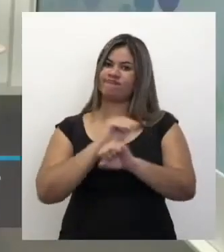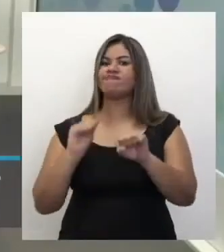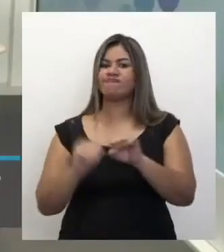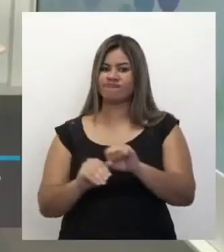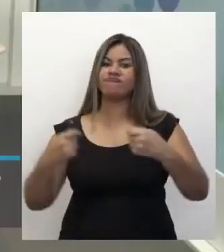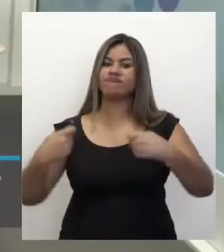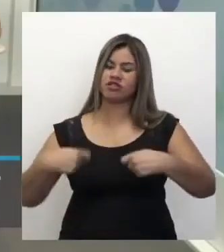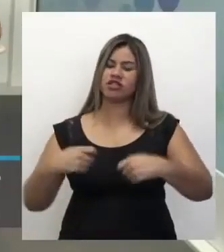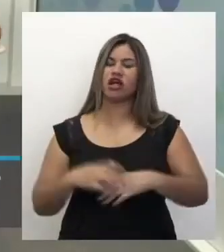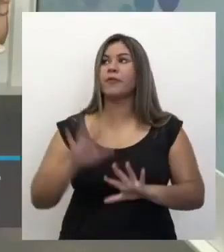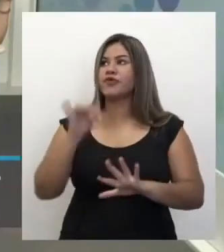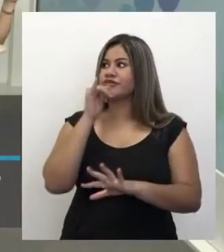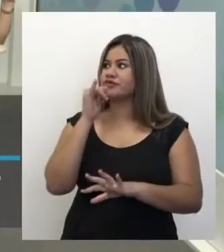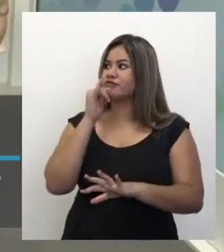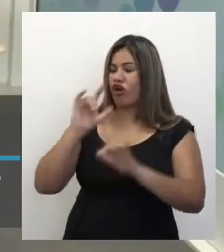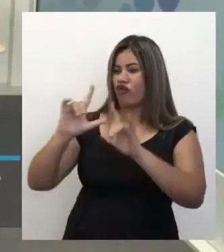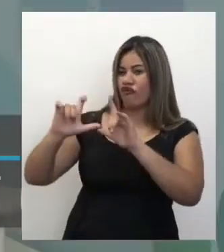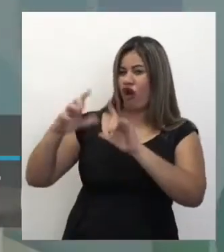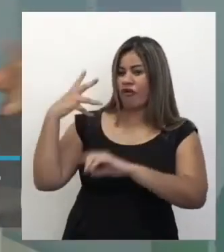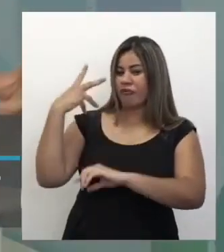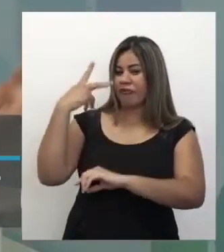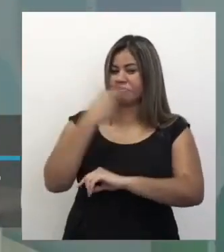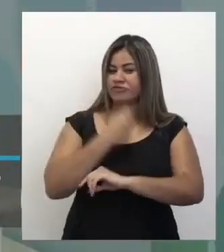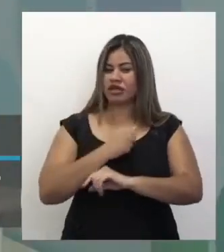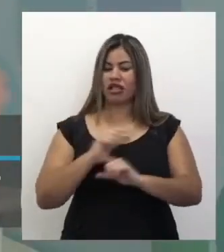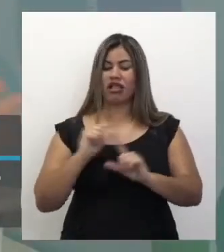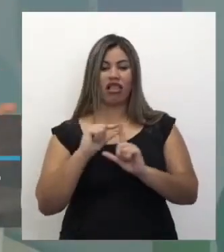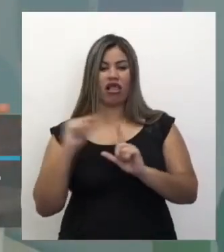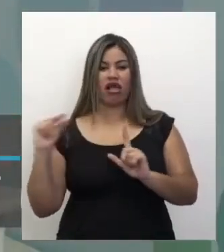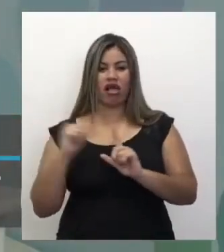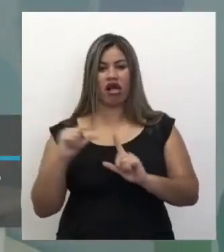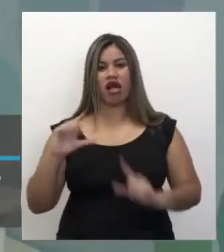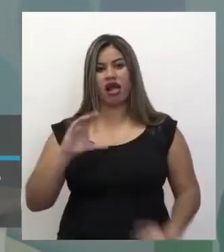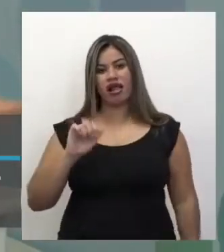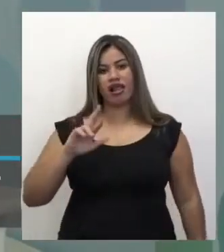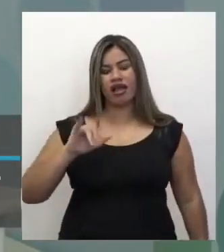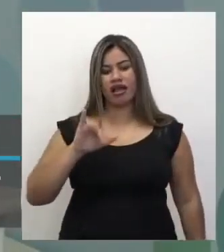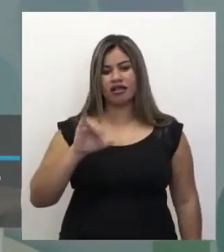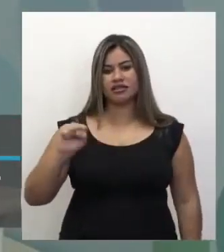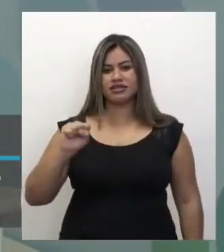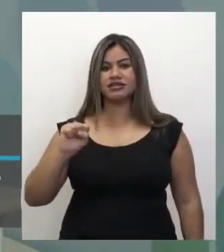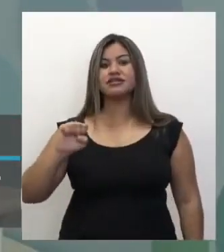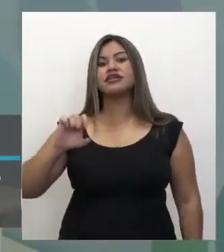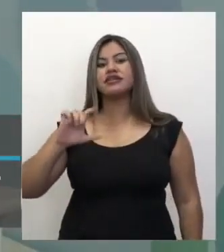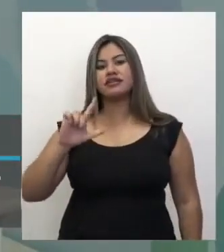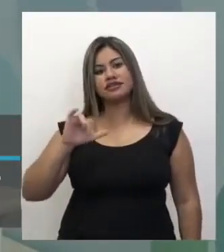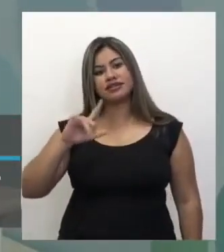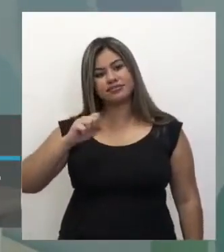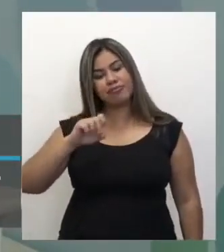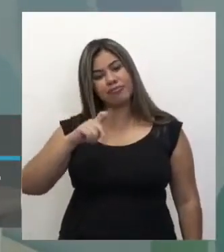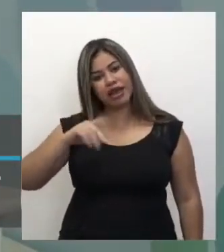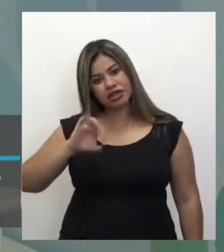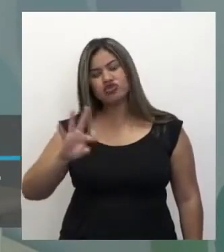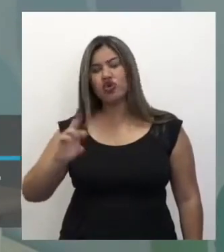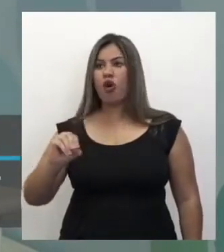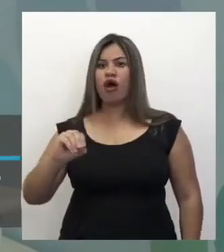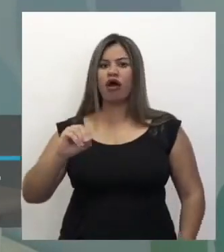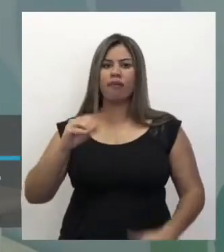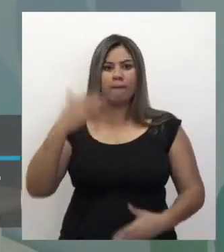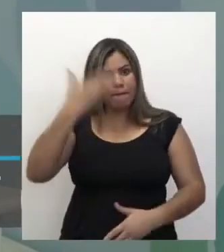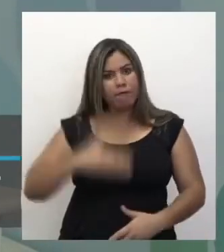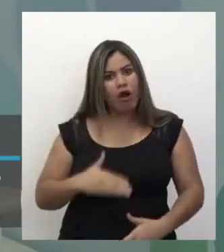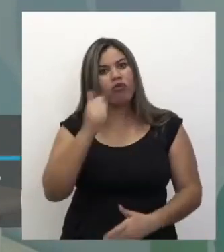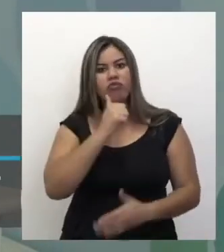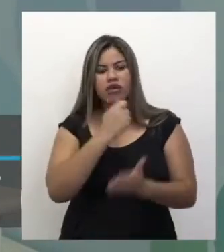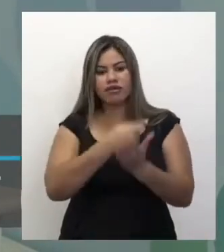fazem assim, né? O pessoal coloca uma foto muito bonita e uma legenda lá, Clarice Lispector. Quem prova que foi a Clarice Lispector que escreveu aquilo ali, Sim. não é?